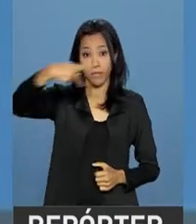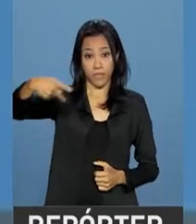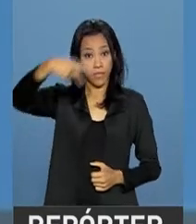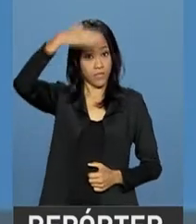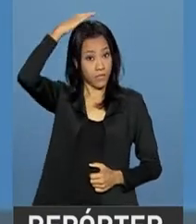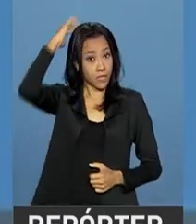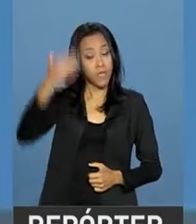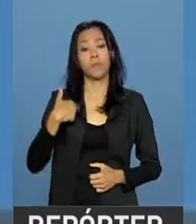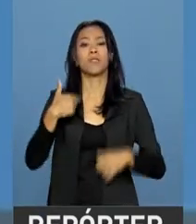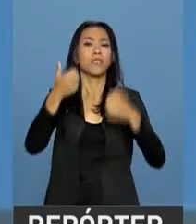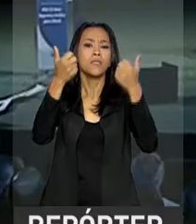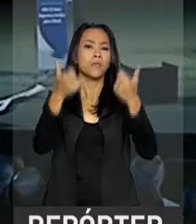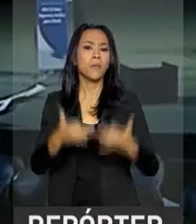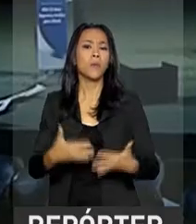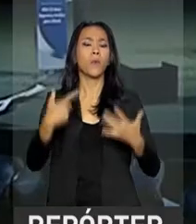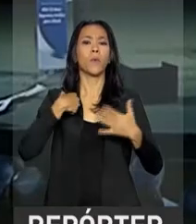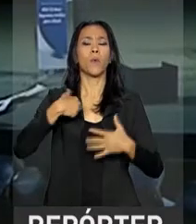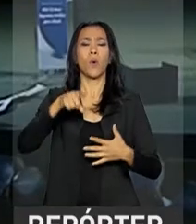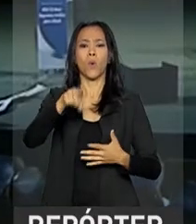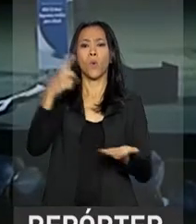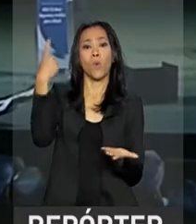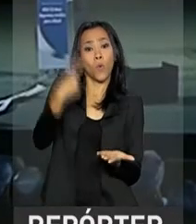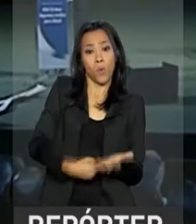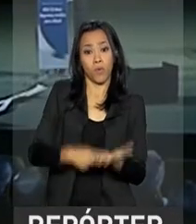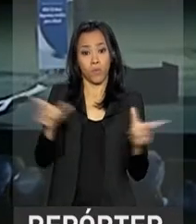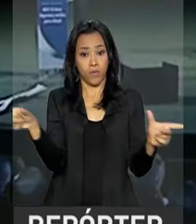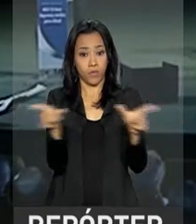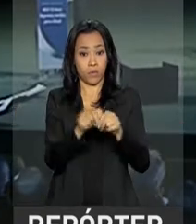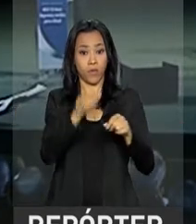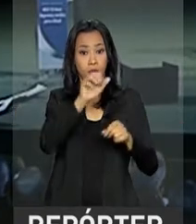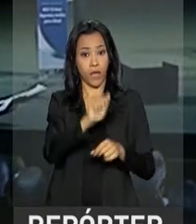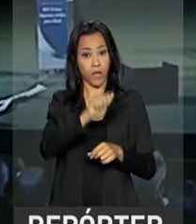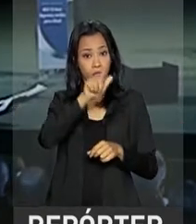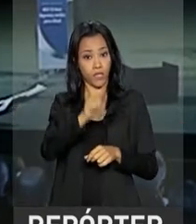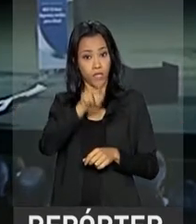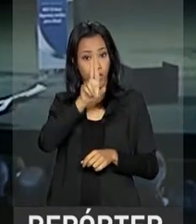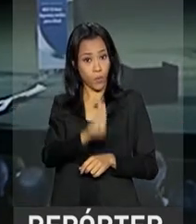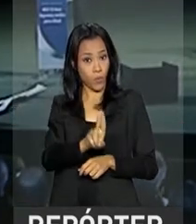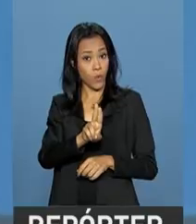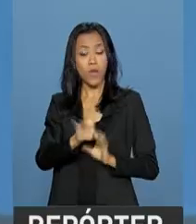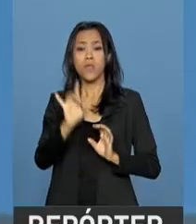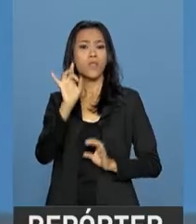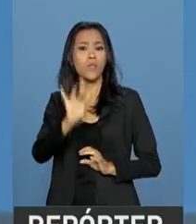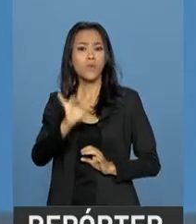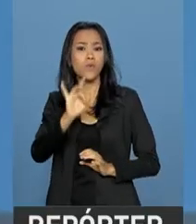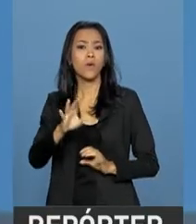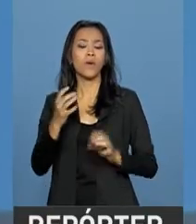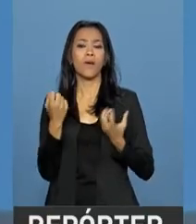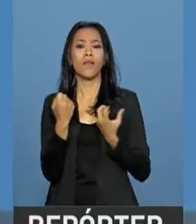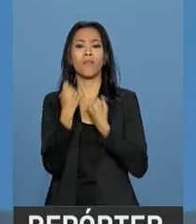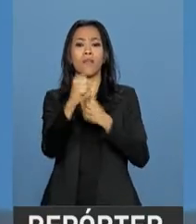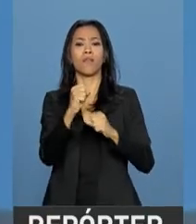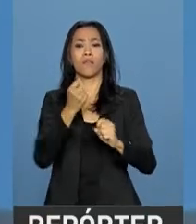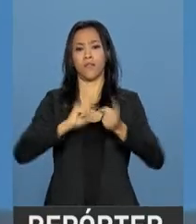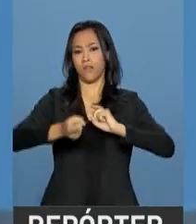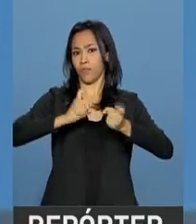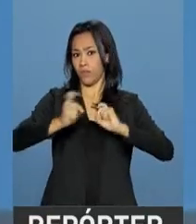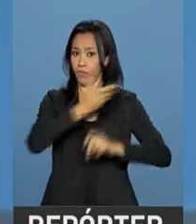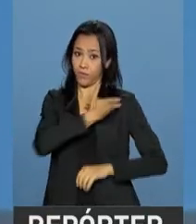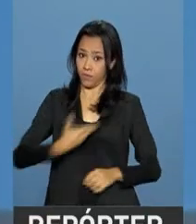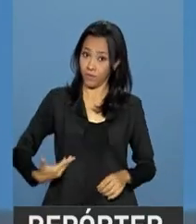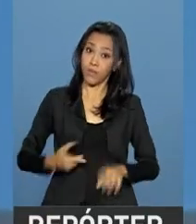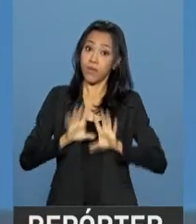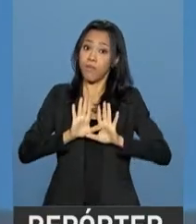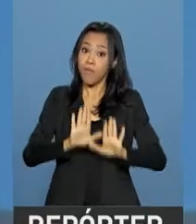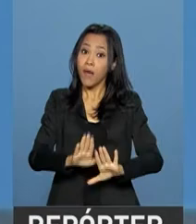destacou o papel da advocacia geral da união não apenas na defesa da administração pública mas também na